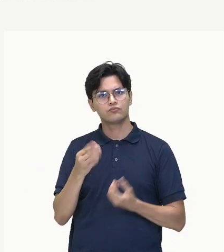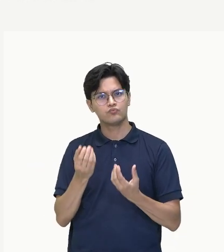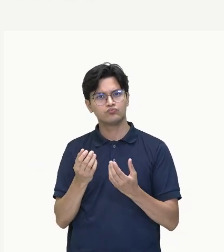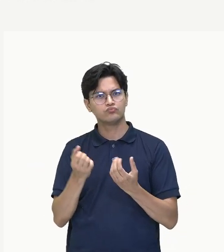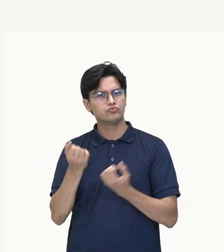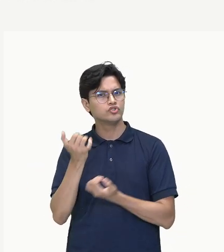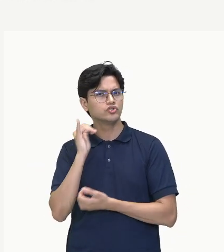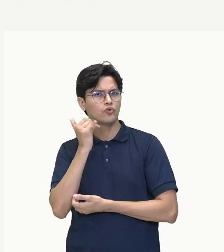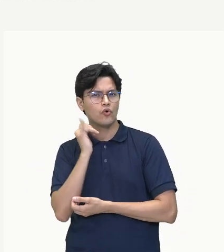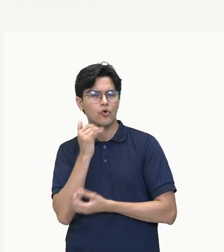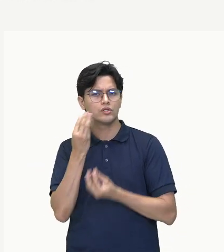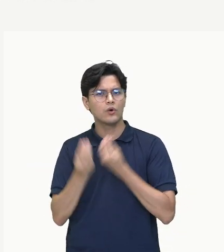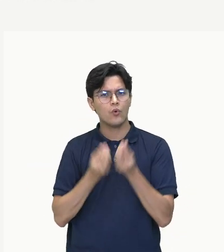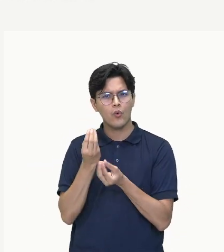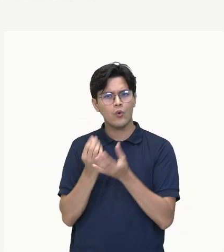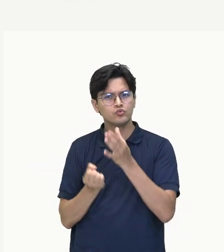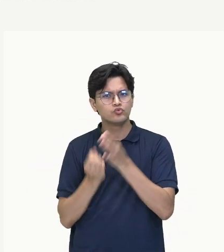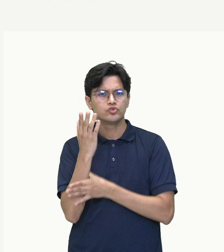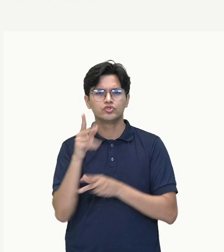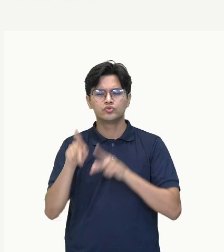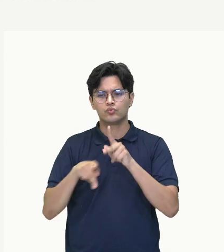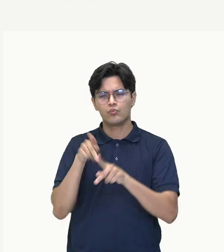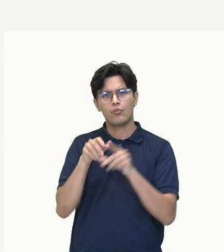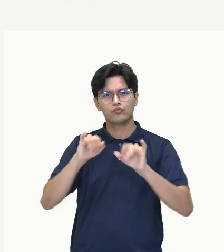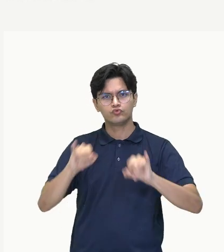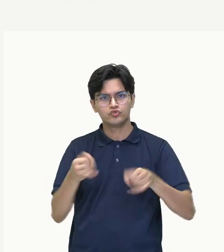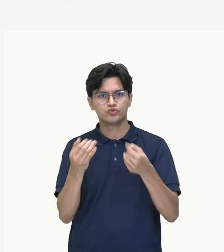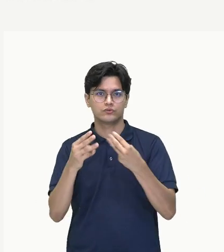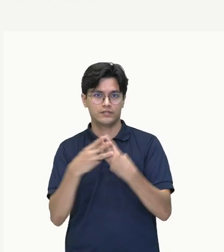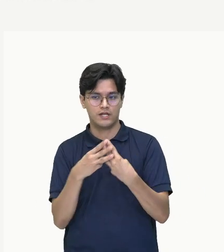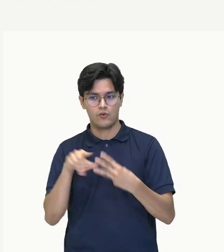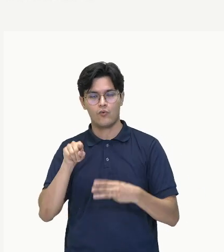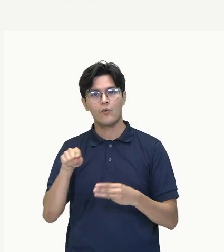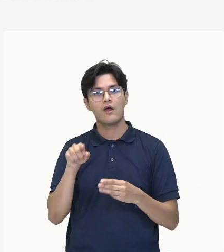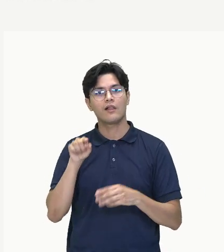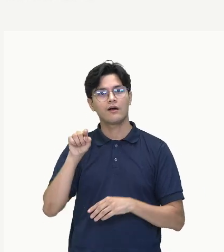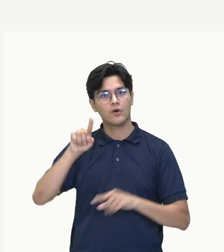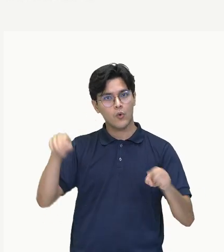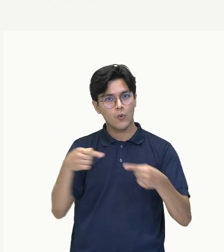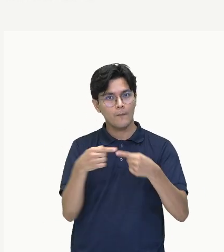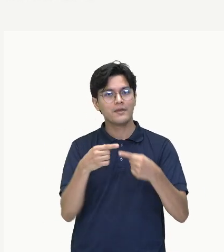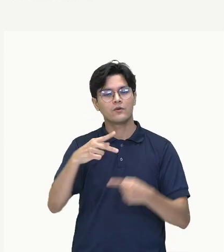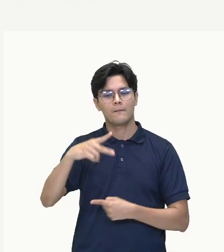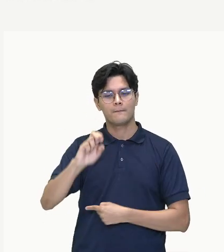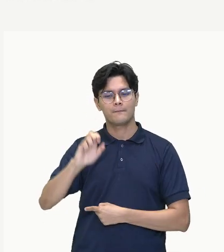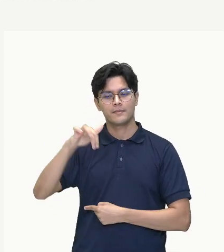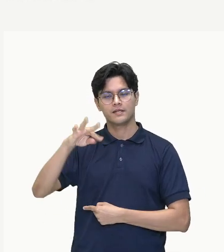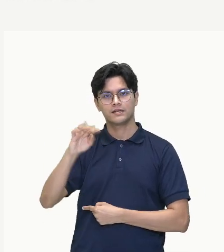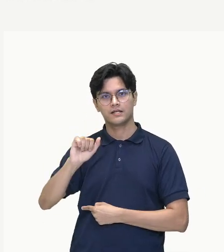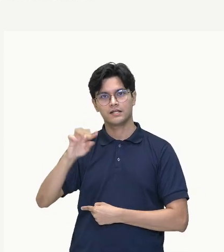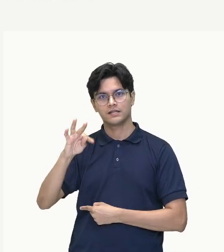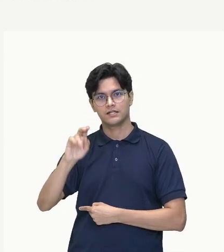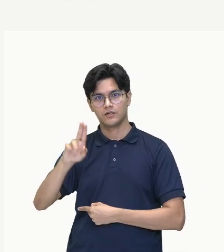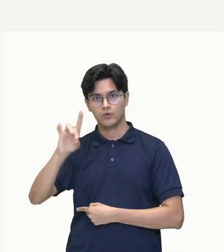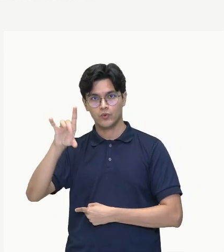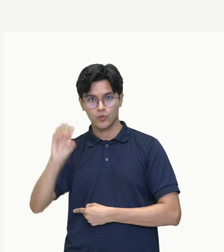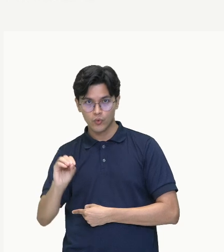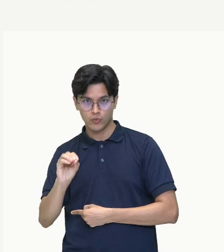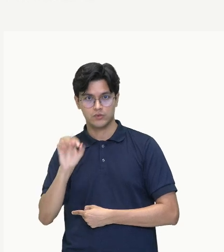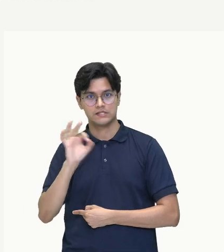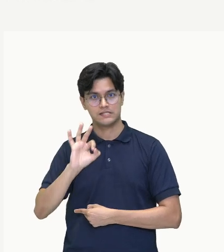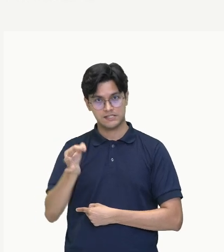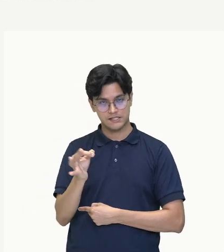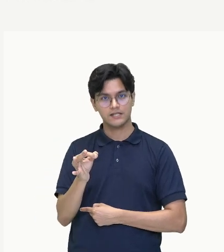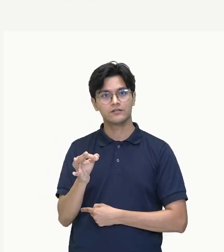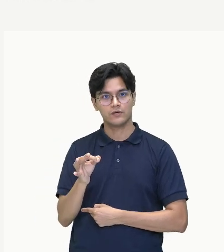a ver com o Pentateuco, que seriam os primeiros 5 livros da Bíblia, né?